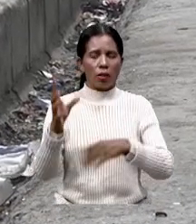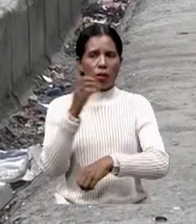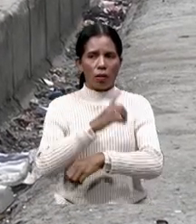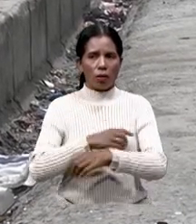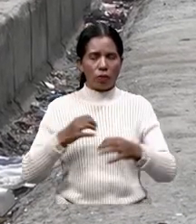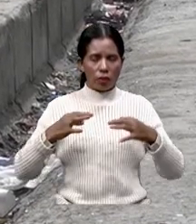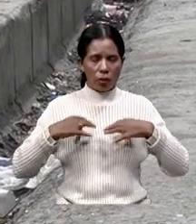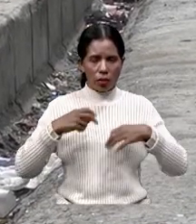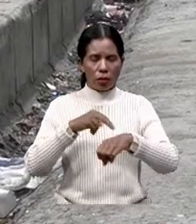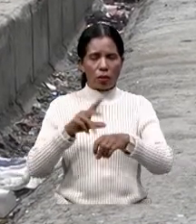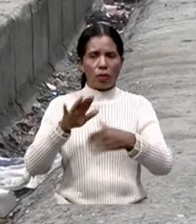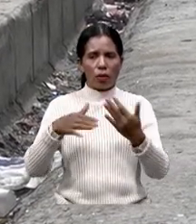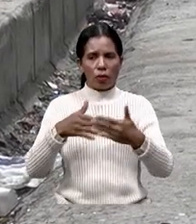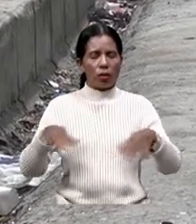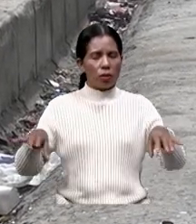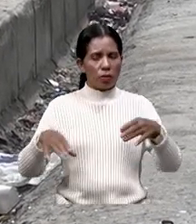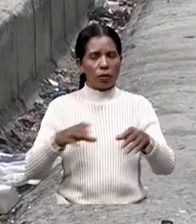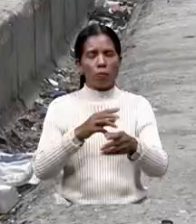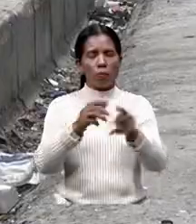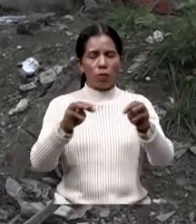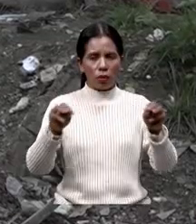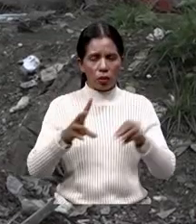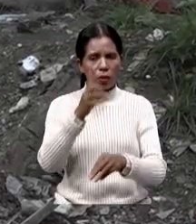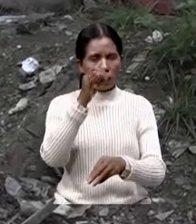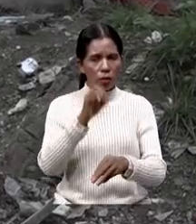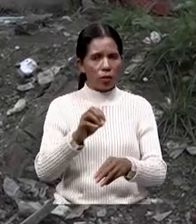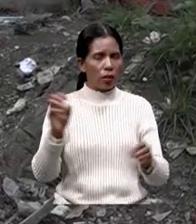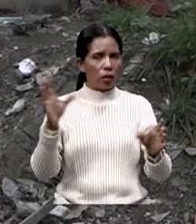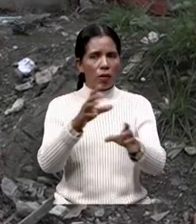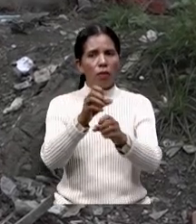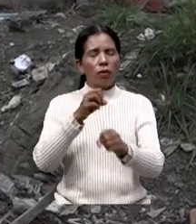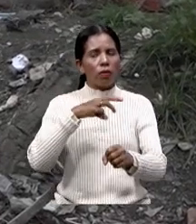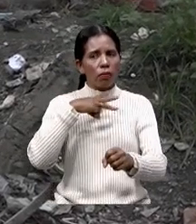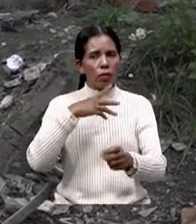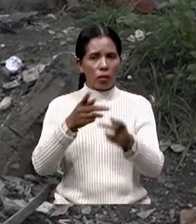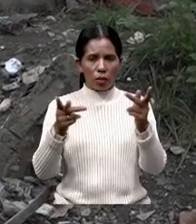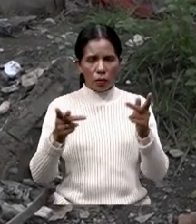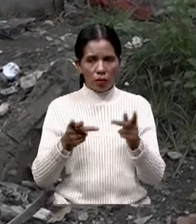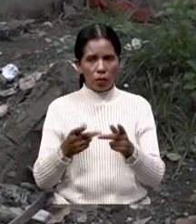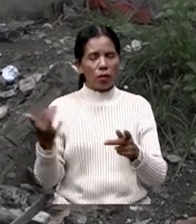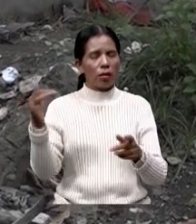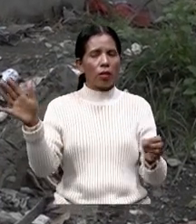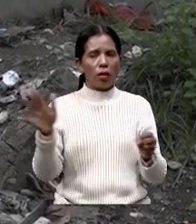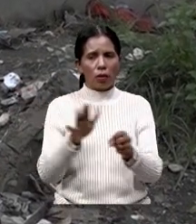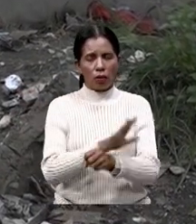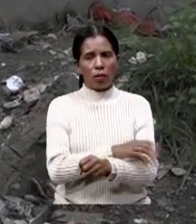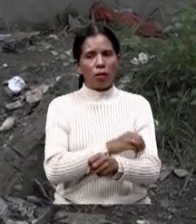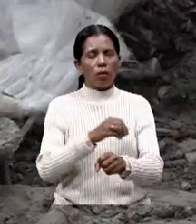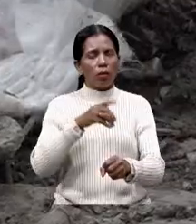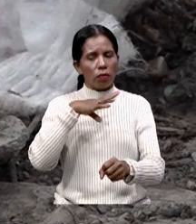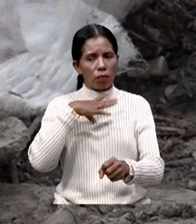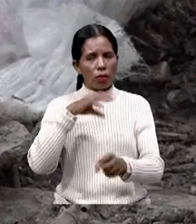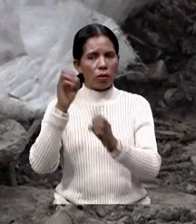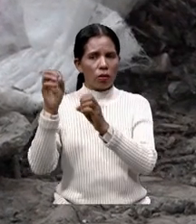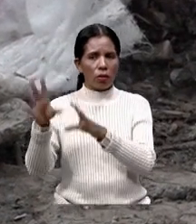feriado nacional sira, serviço saneamento município de Lenian, la recolha lixo e afatem lixo sira neve na con ona non è liscio na